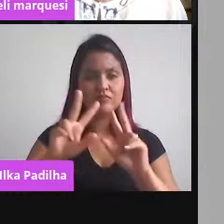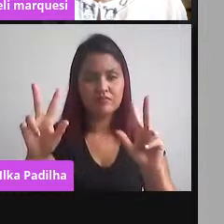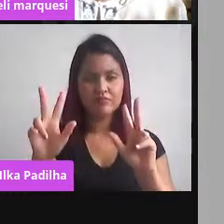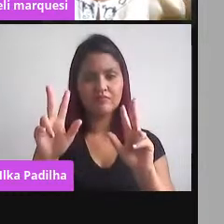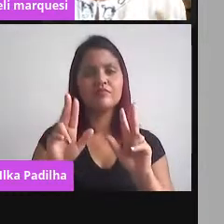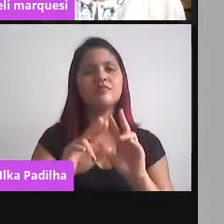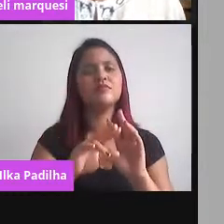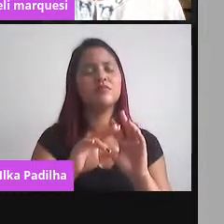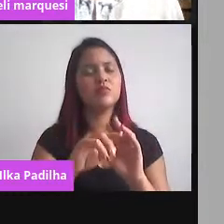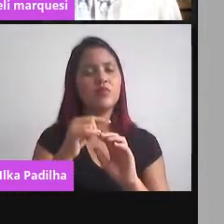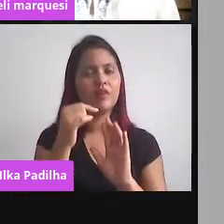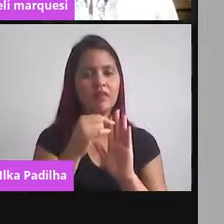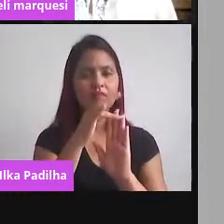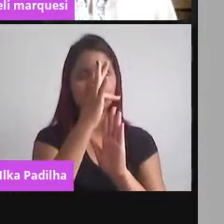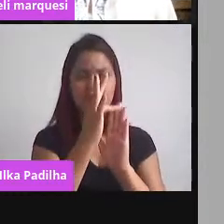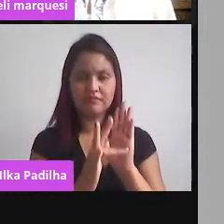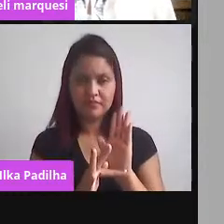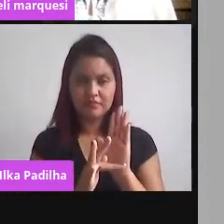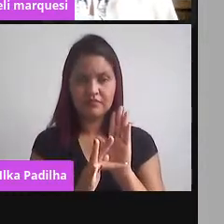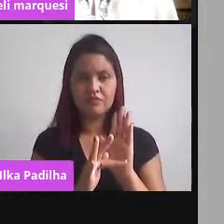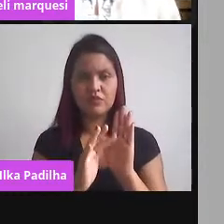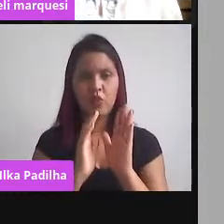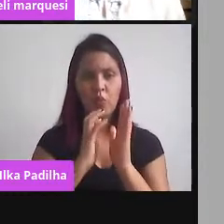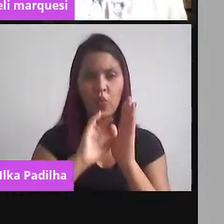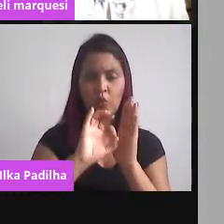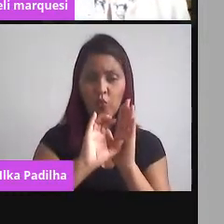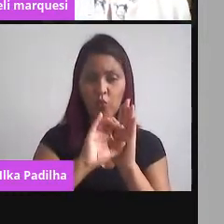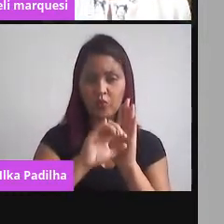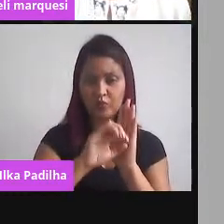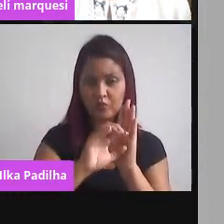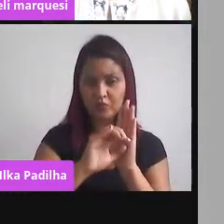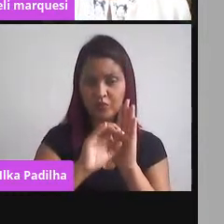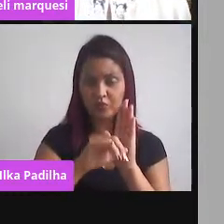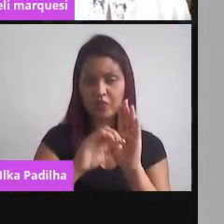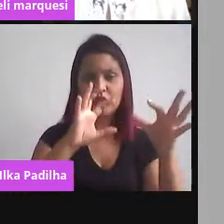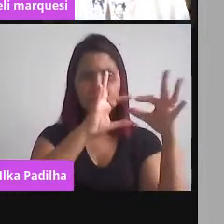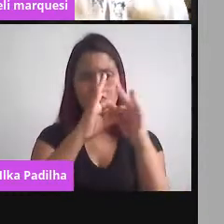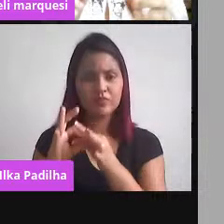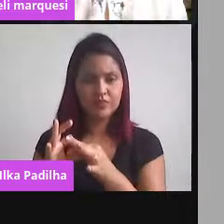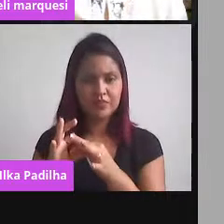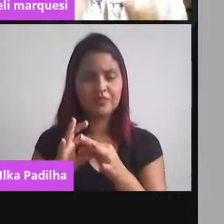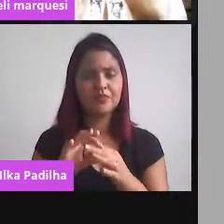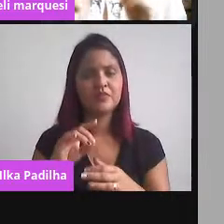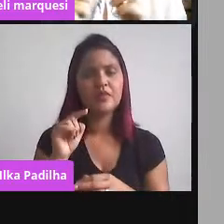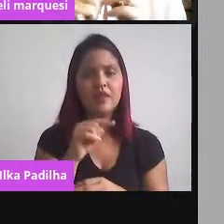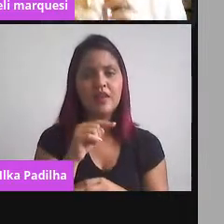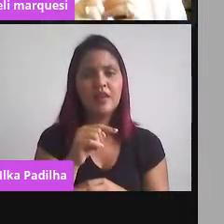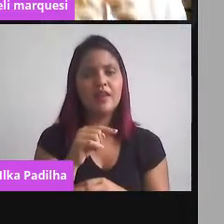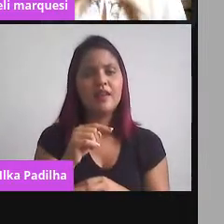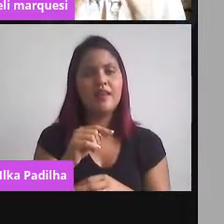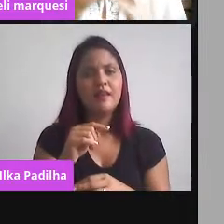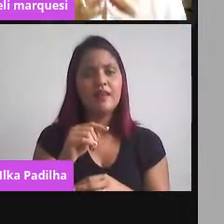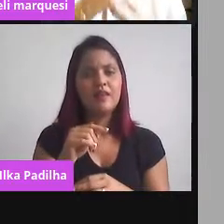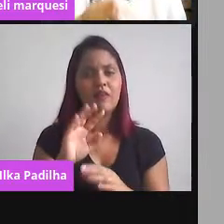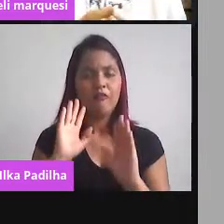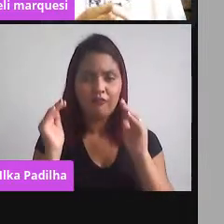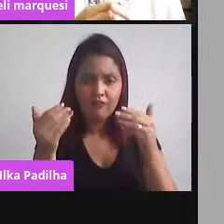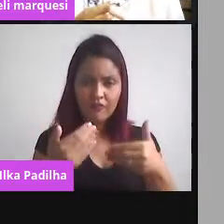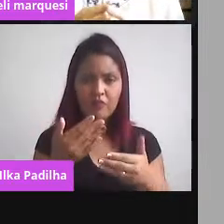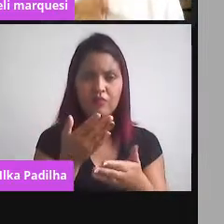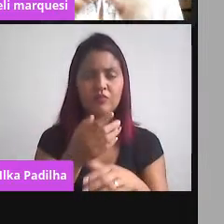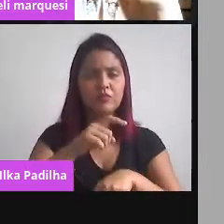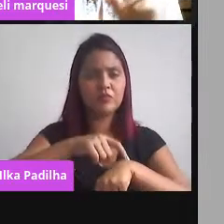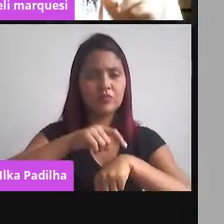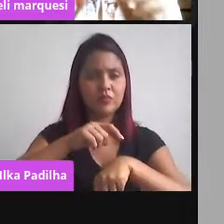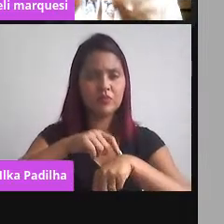um componente contextual. Então, um ponto forte desse momento, né, que está em foco, das